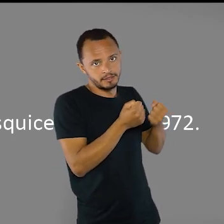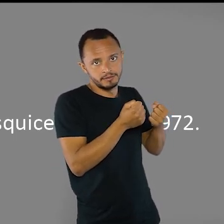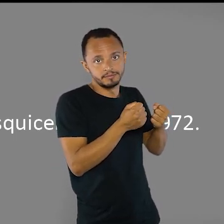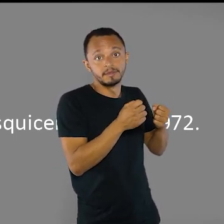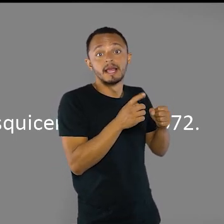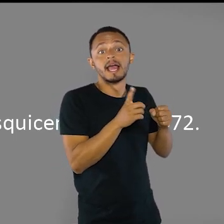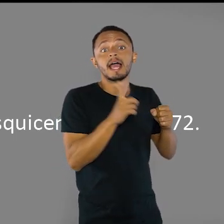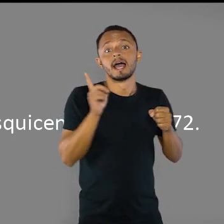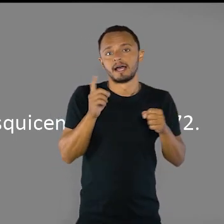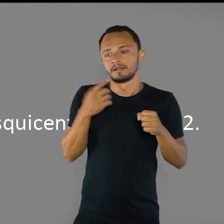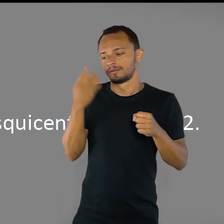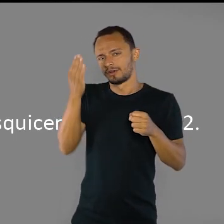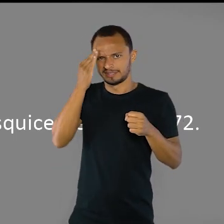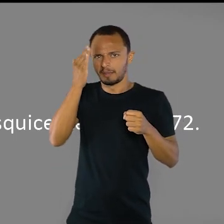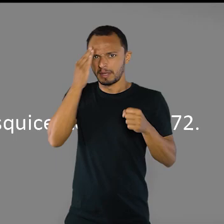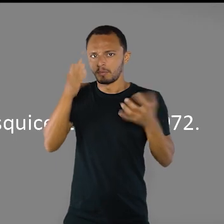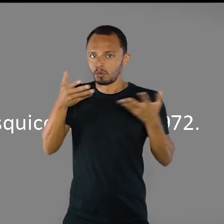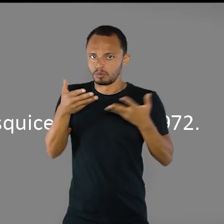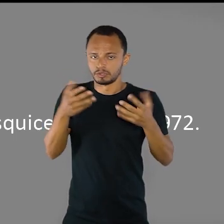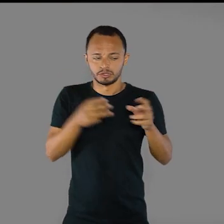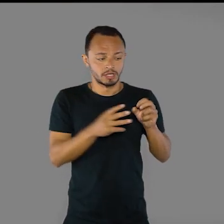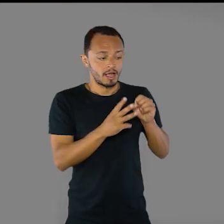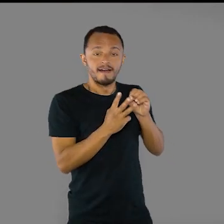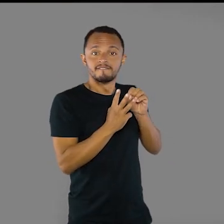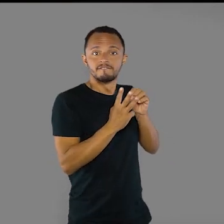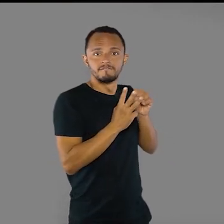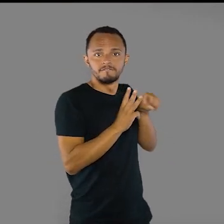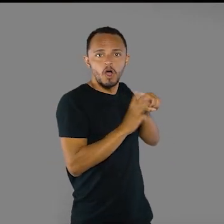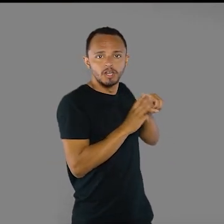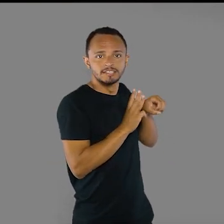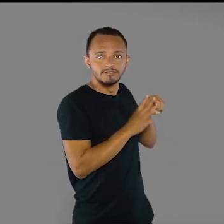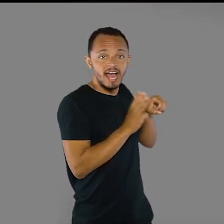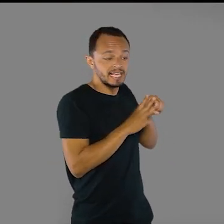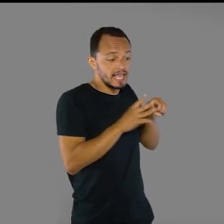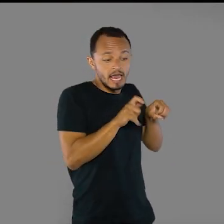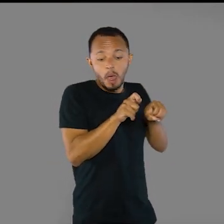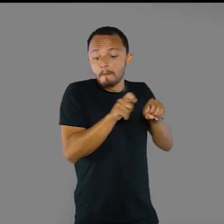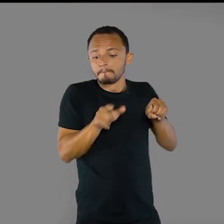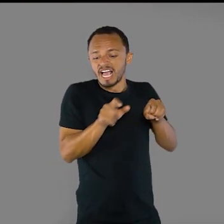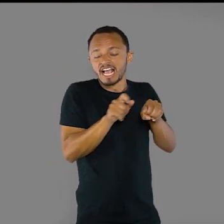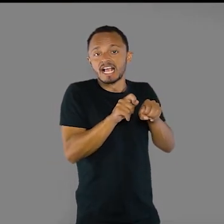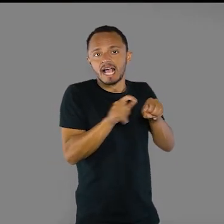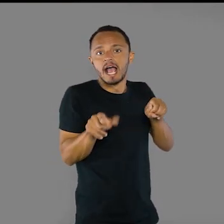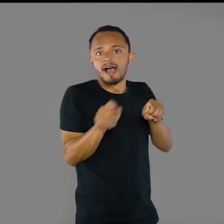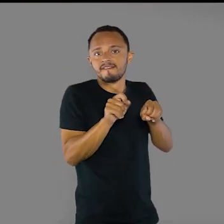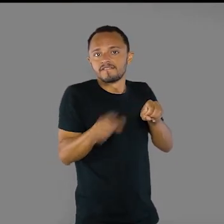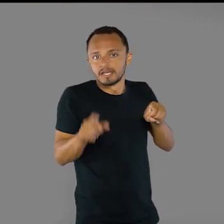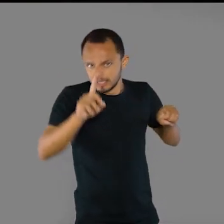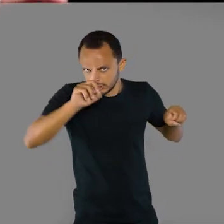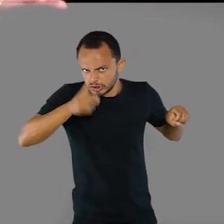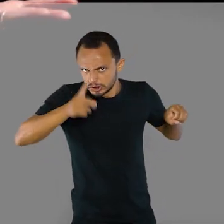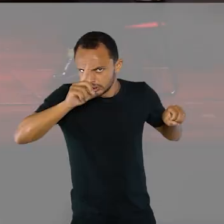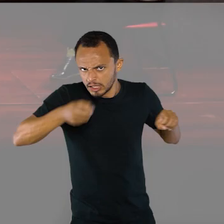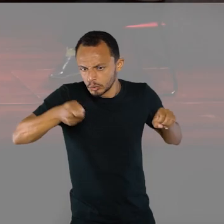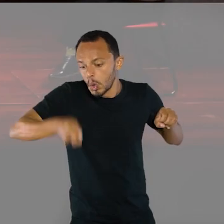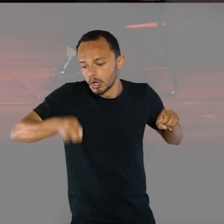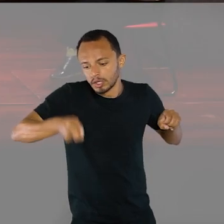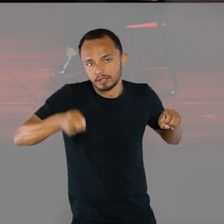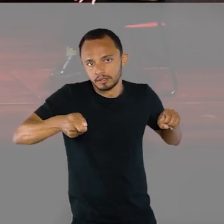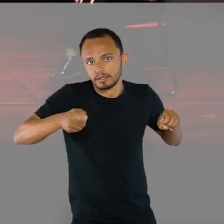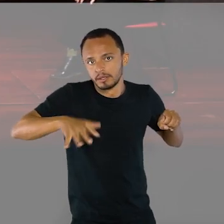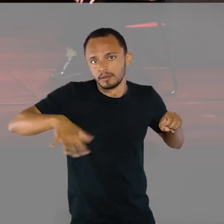era uma das empresas que financiava a ditadura militar. Pode virar? Pois bem, chegamos